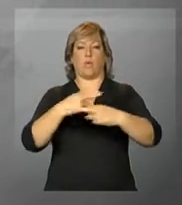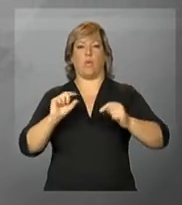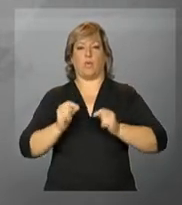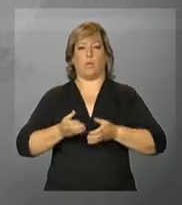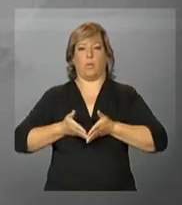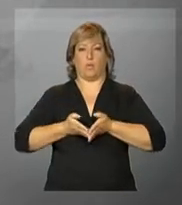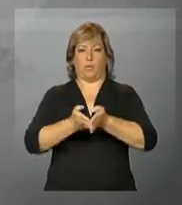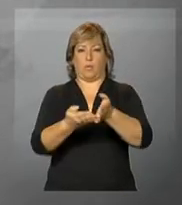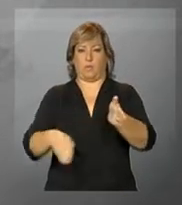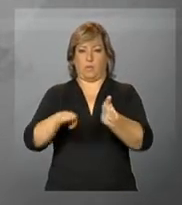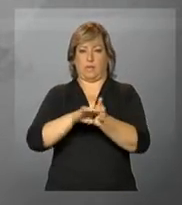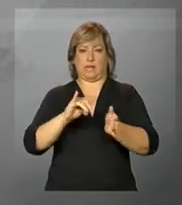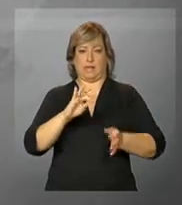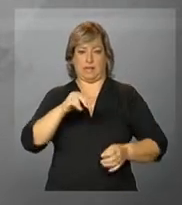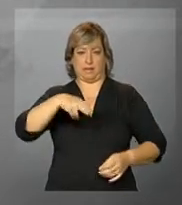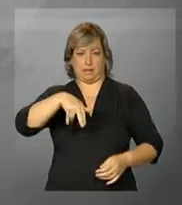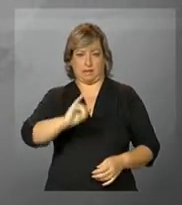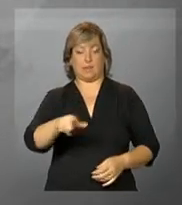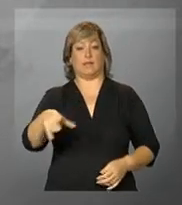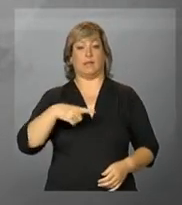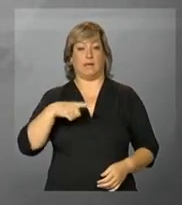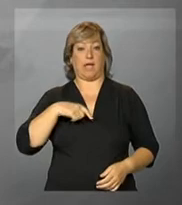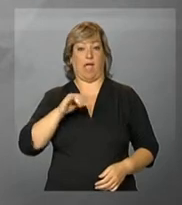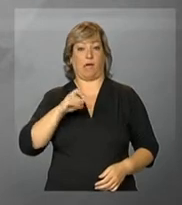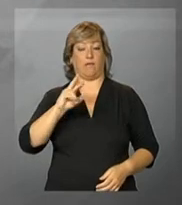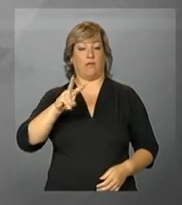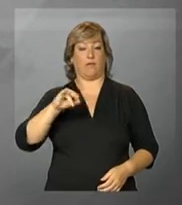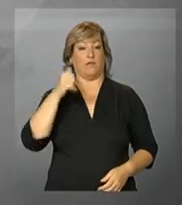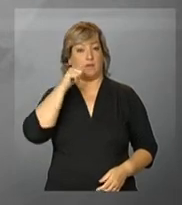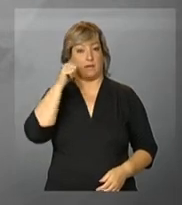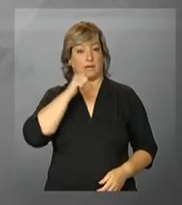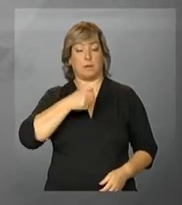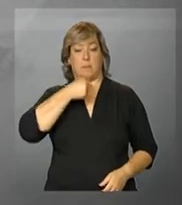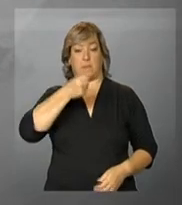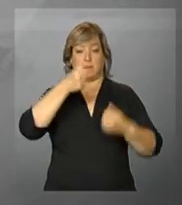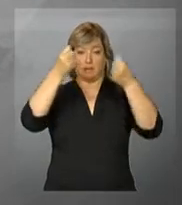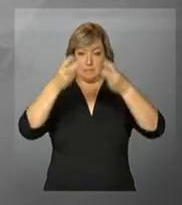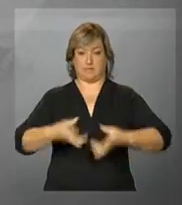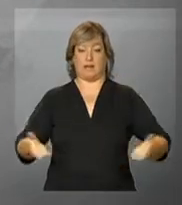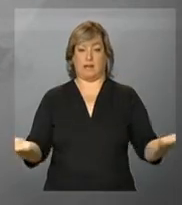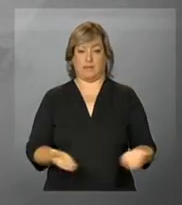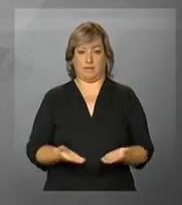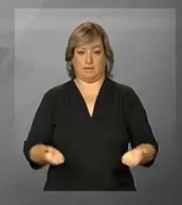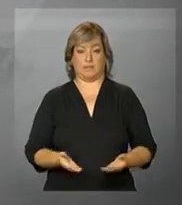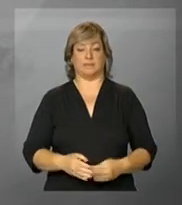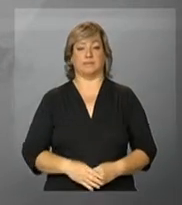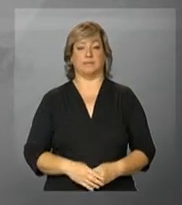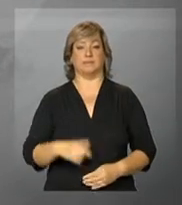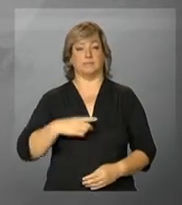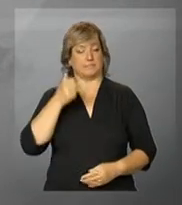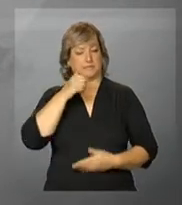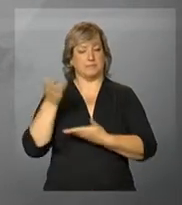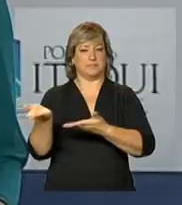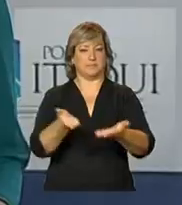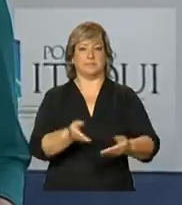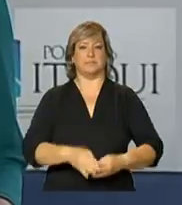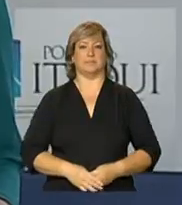Porto do Itaqui. Ao vivo da capital maranhense, a repórter Priscila Machado tem outras informações.